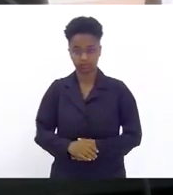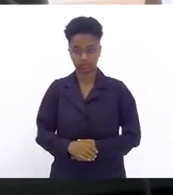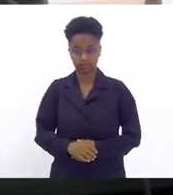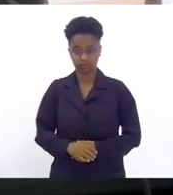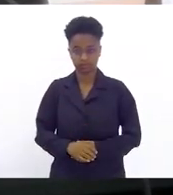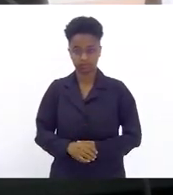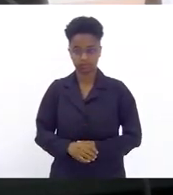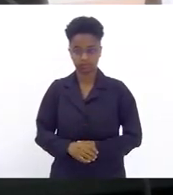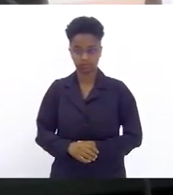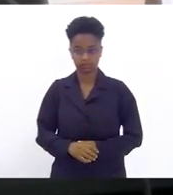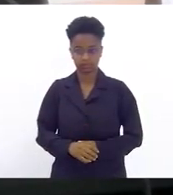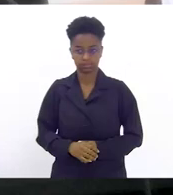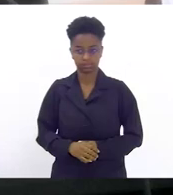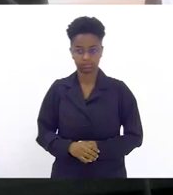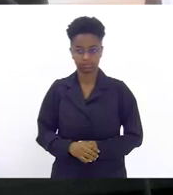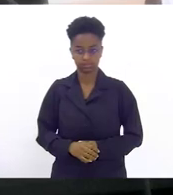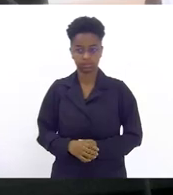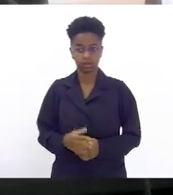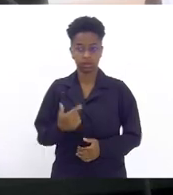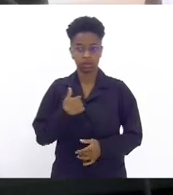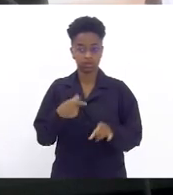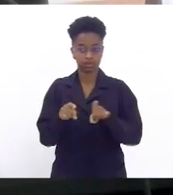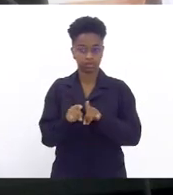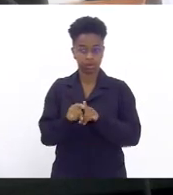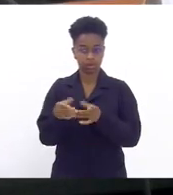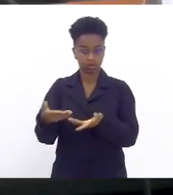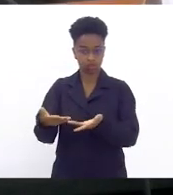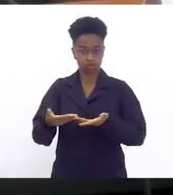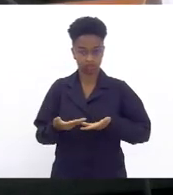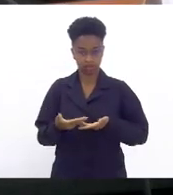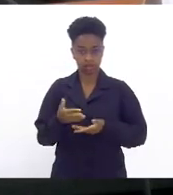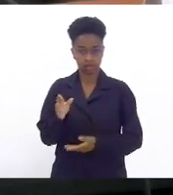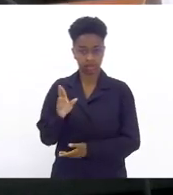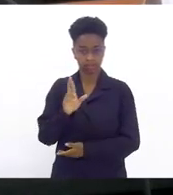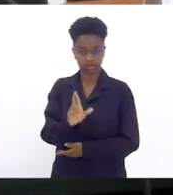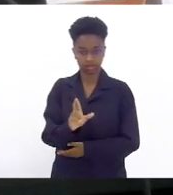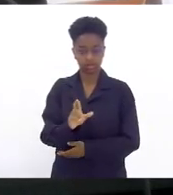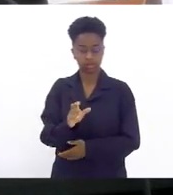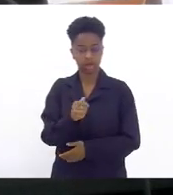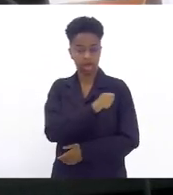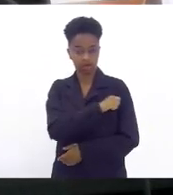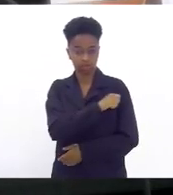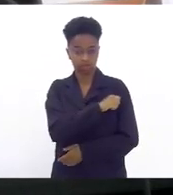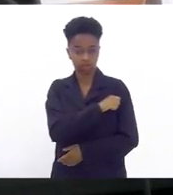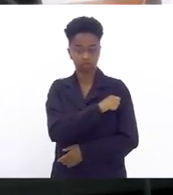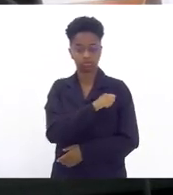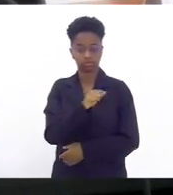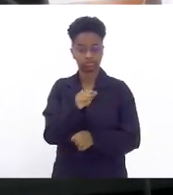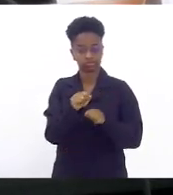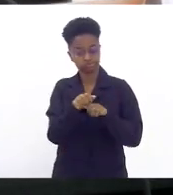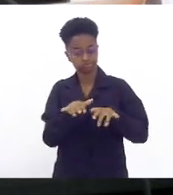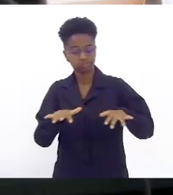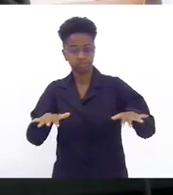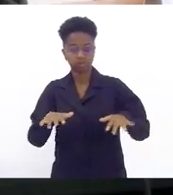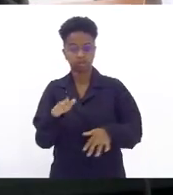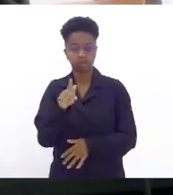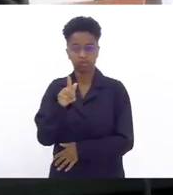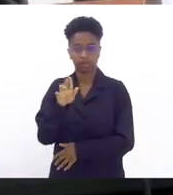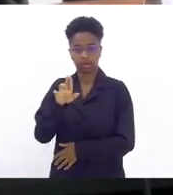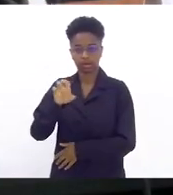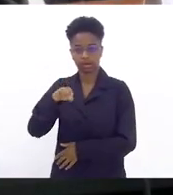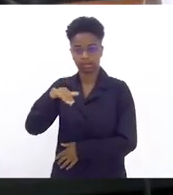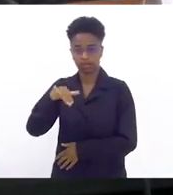também convidar também a representação dos Estudantes do grêmio estudantil